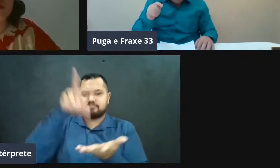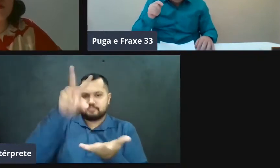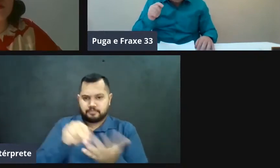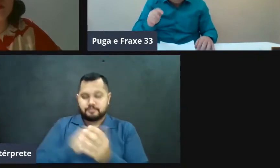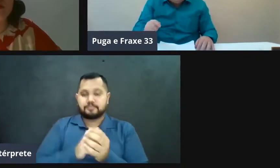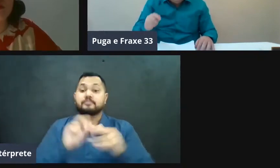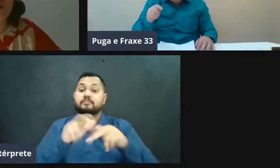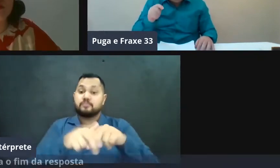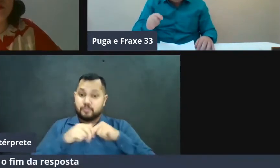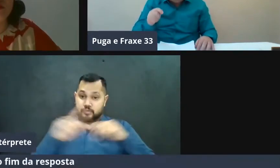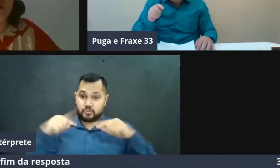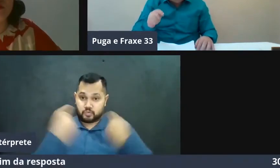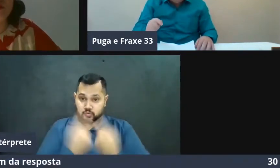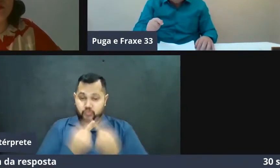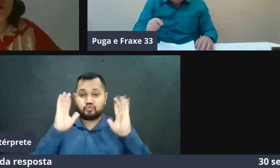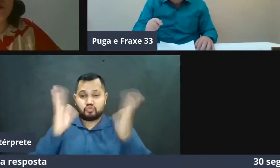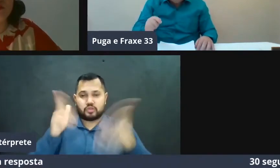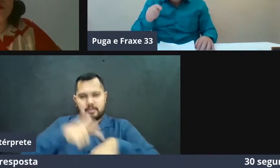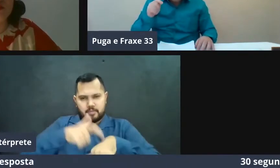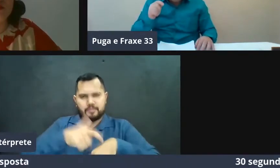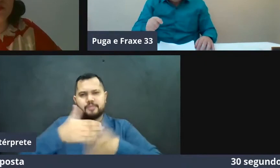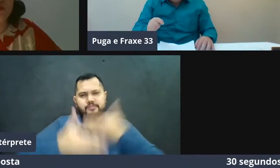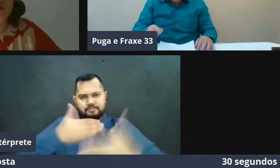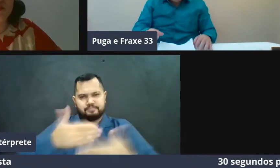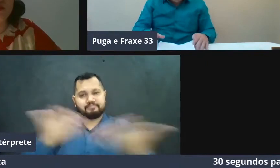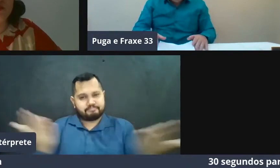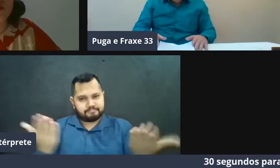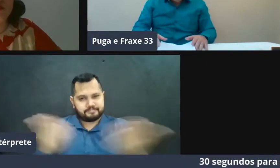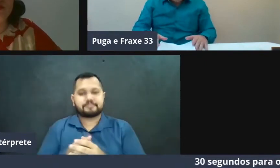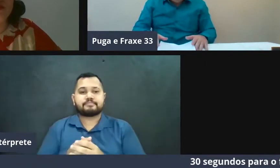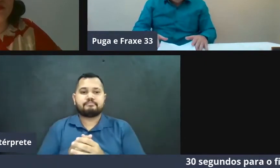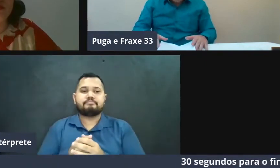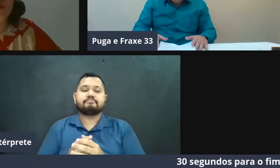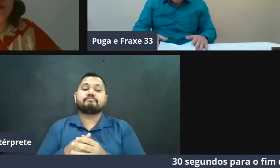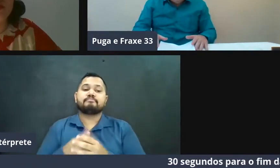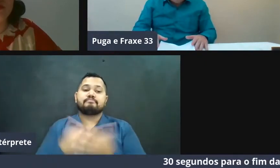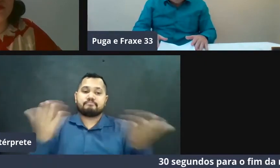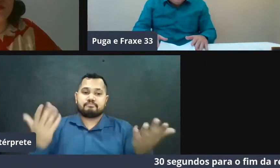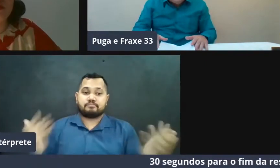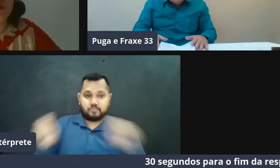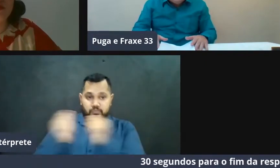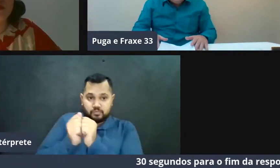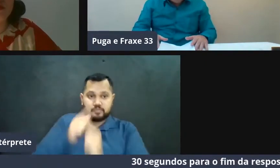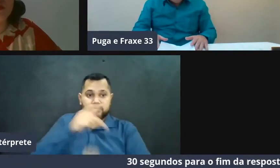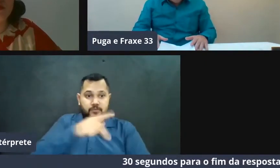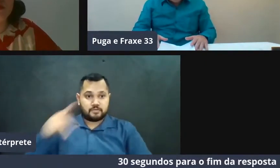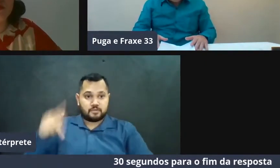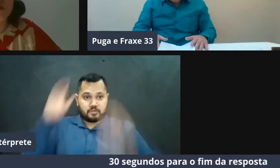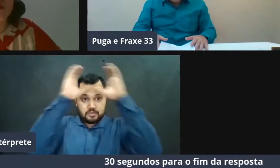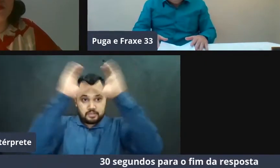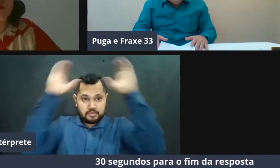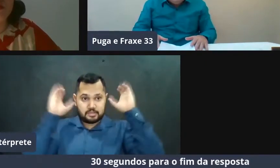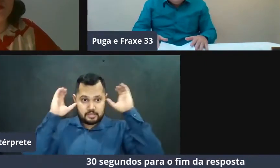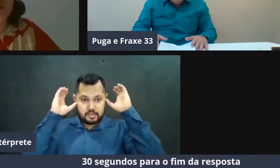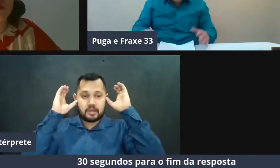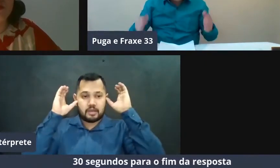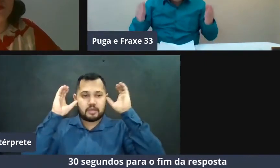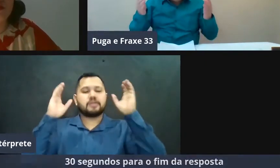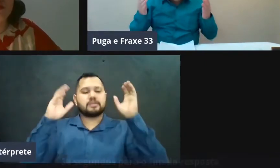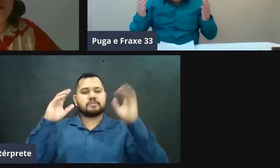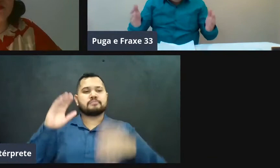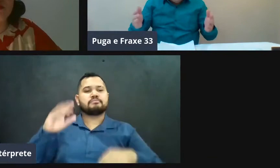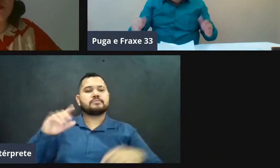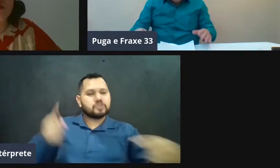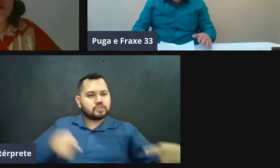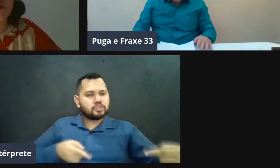assim que nós nos colocamos nesse processo. Então, me faço acompanhar da professora Teca Frache para essa disputa e